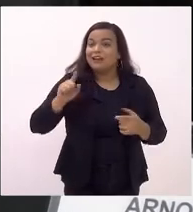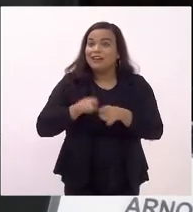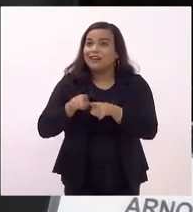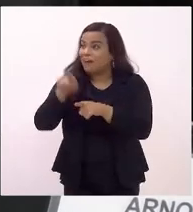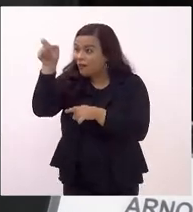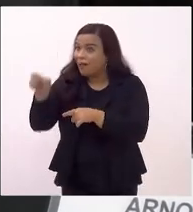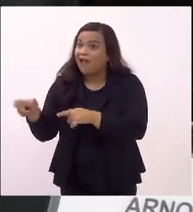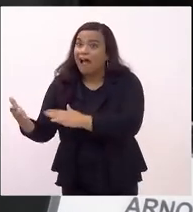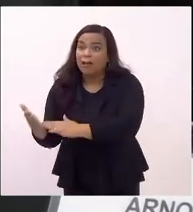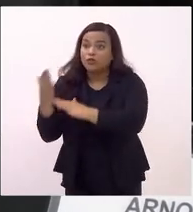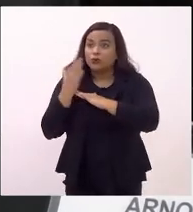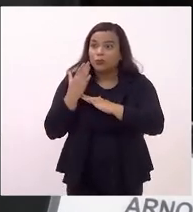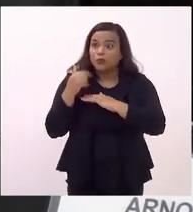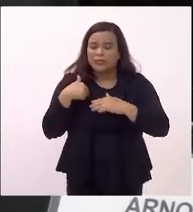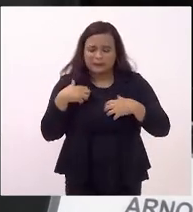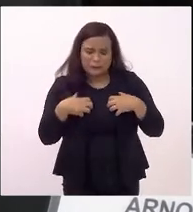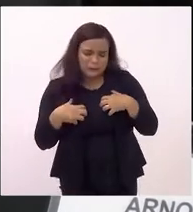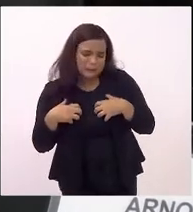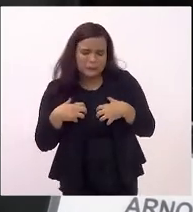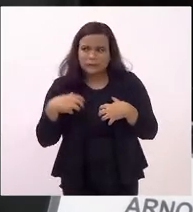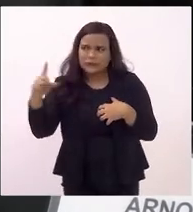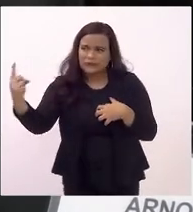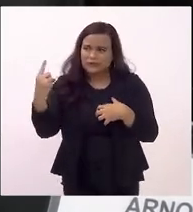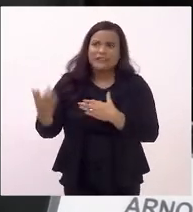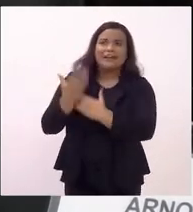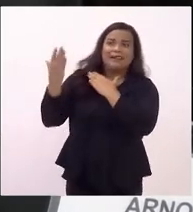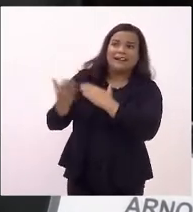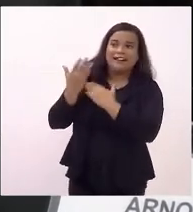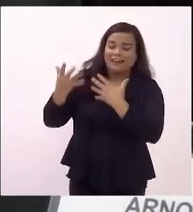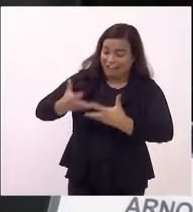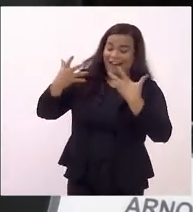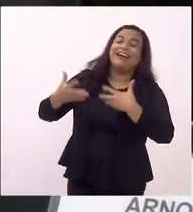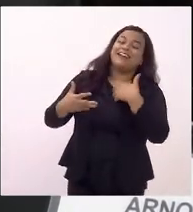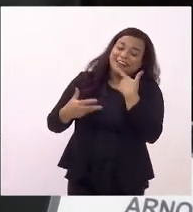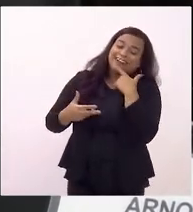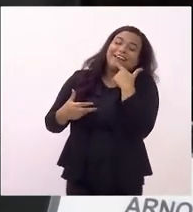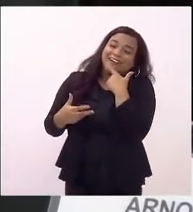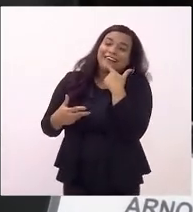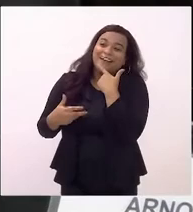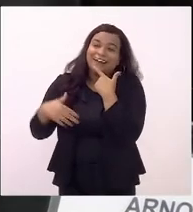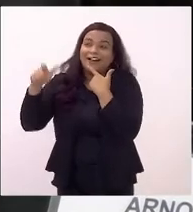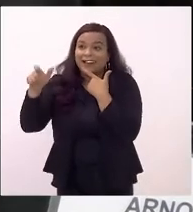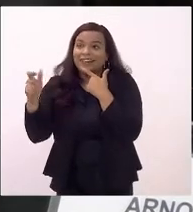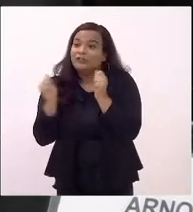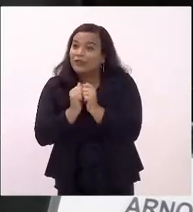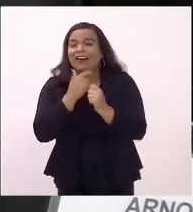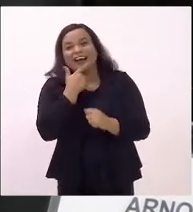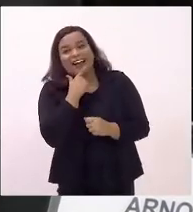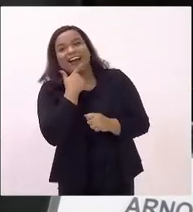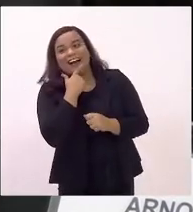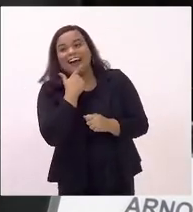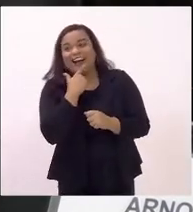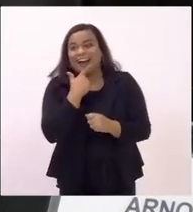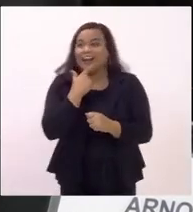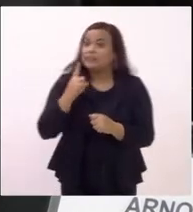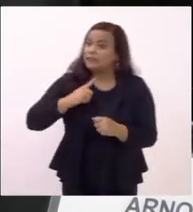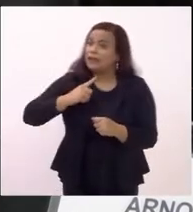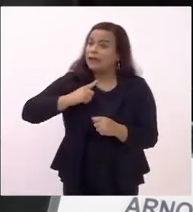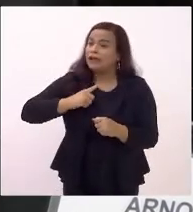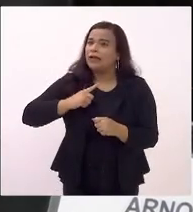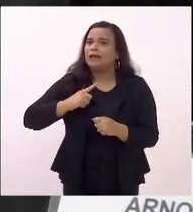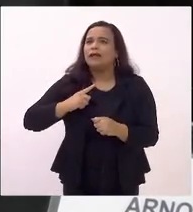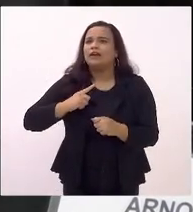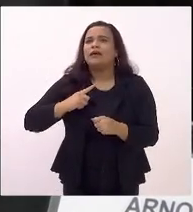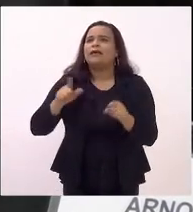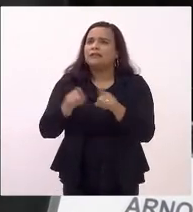anima nos momentos difíceis, ri com a gente nos momentos bons e também passa o pito